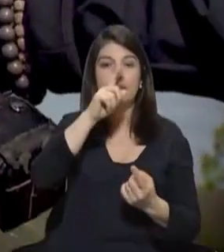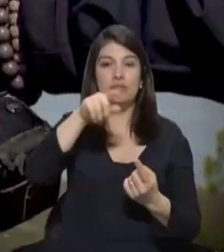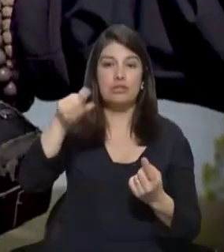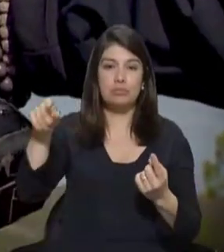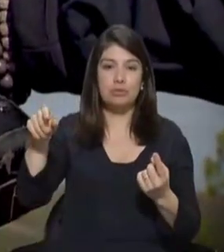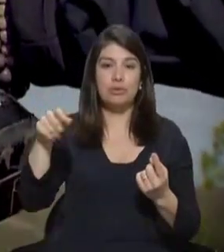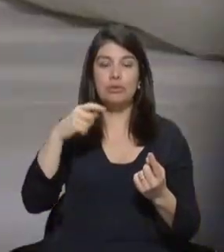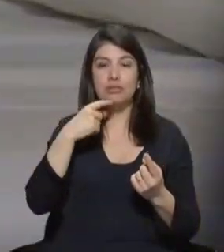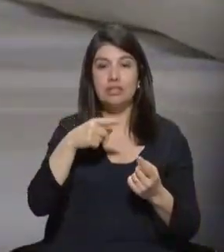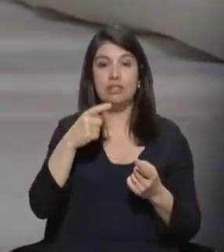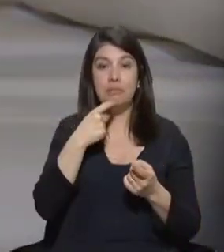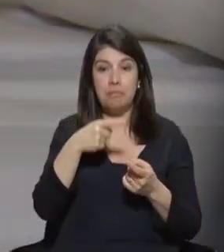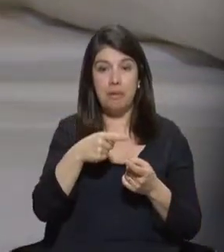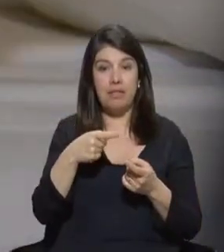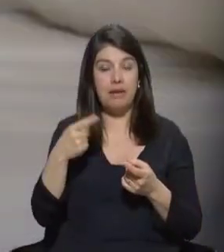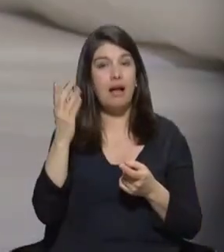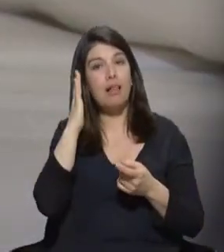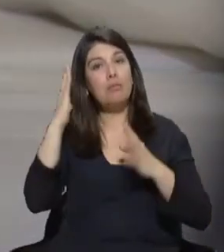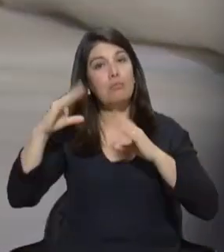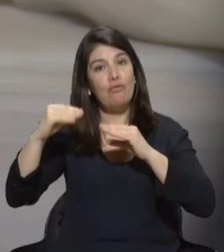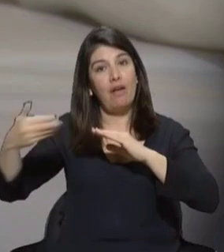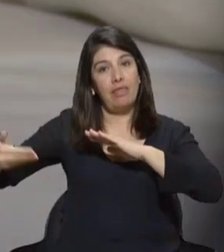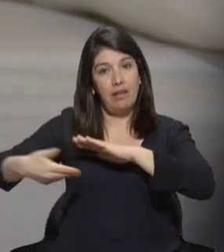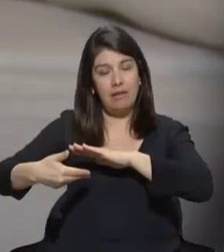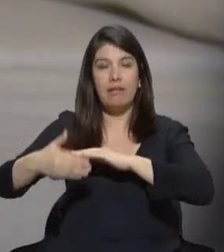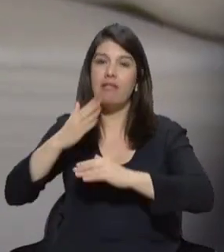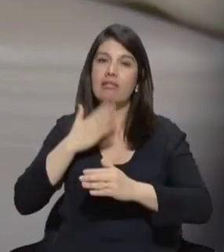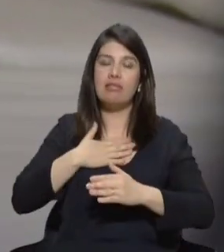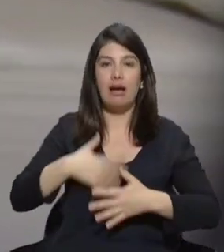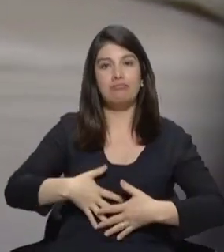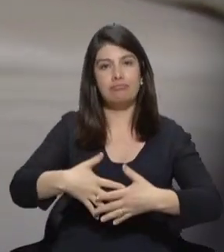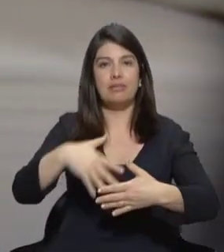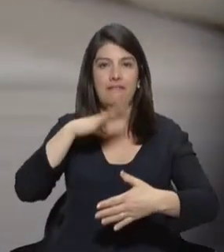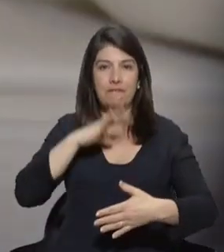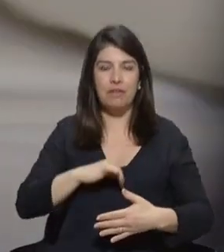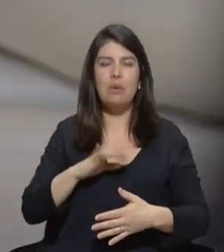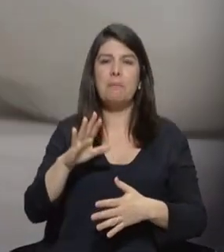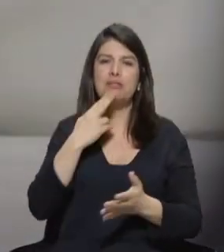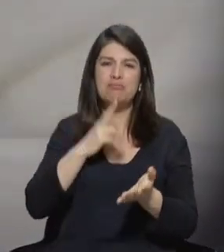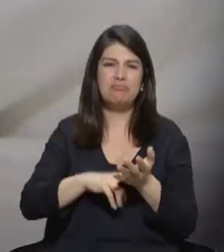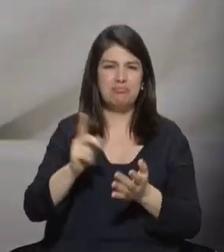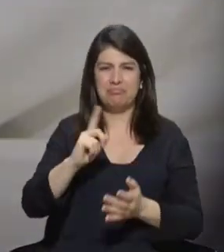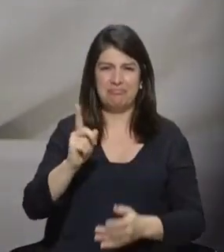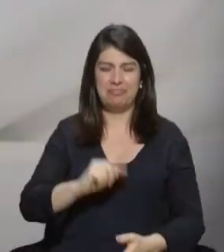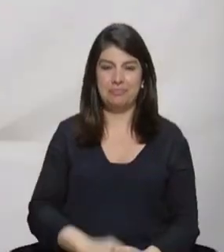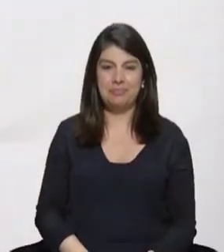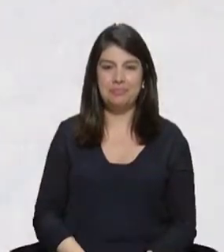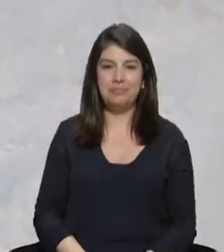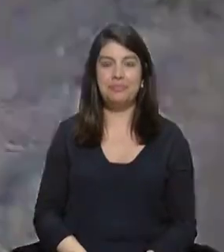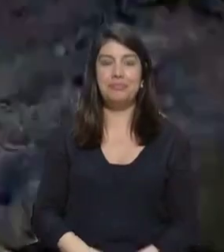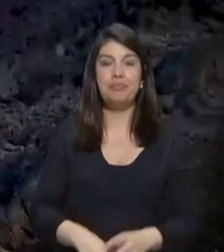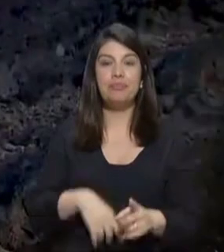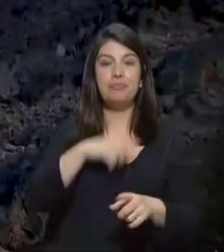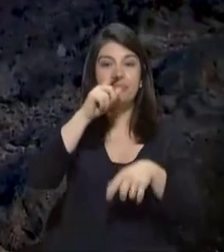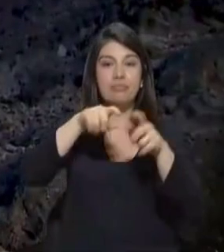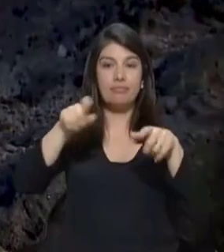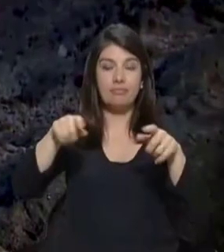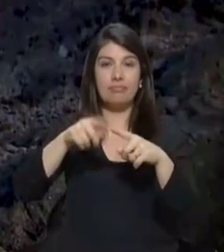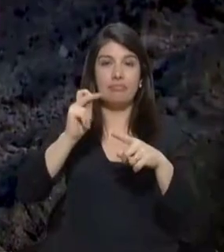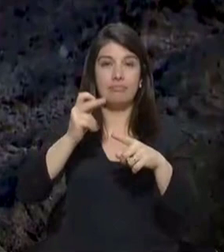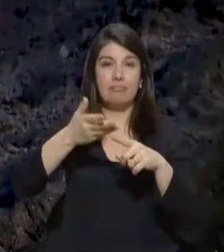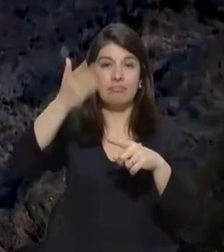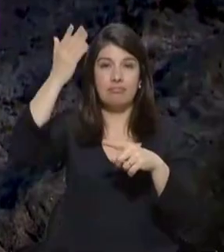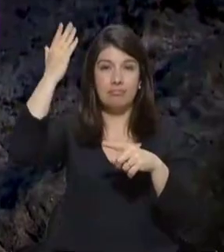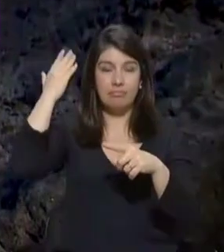baixo travesseiro que tem filhos, mas não é, isso é mentira. Os povos da Idade do Bronze já olhavam para esta rocha